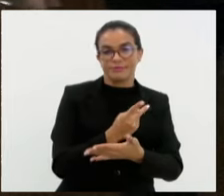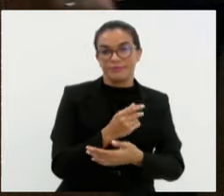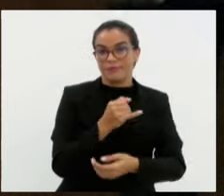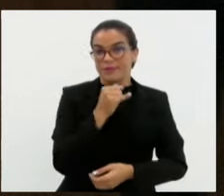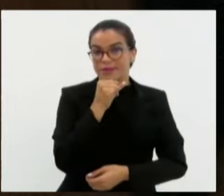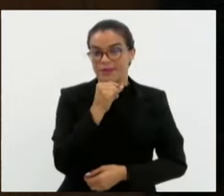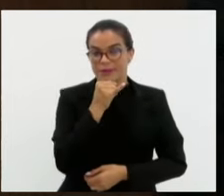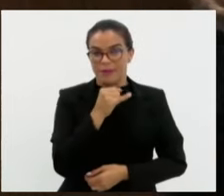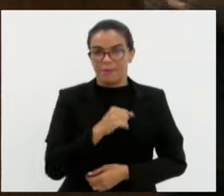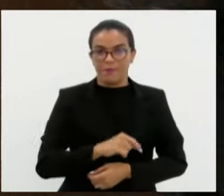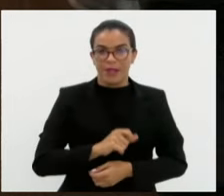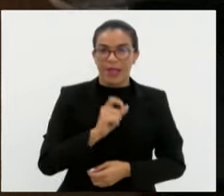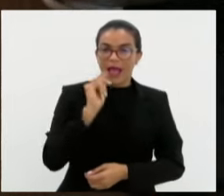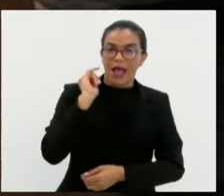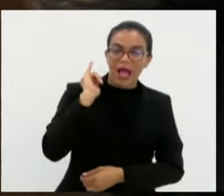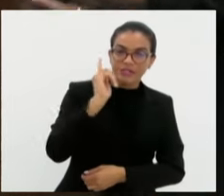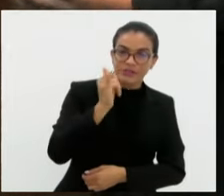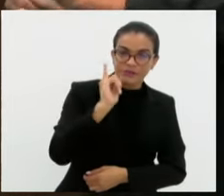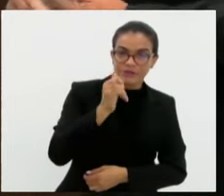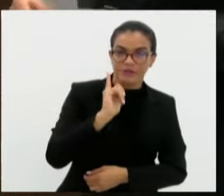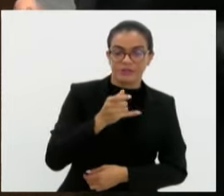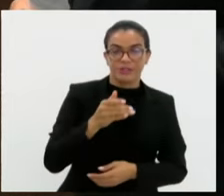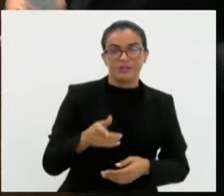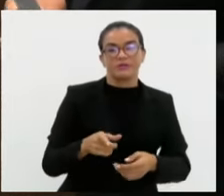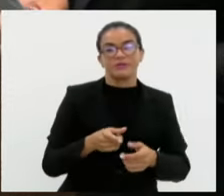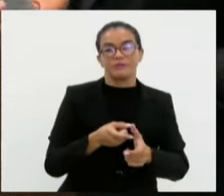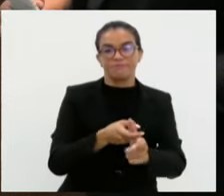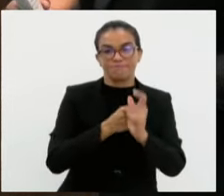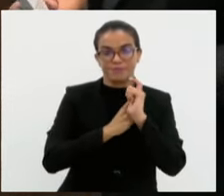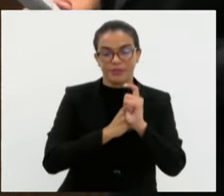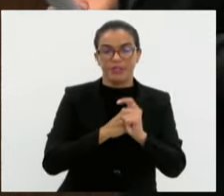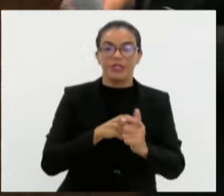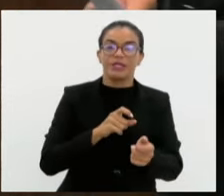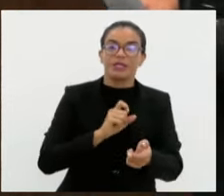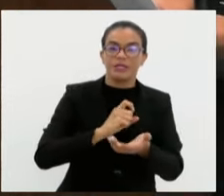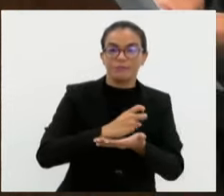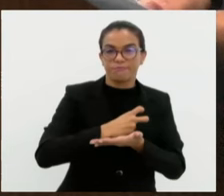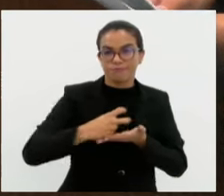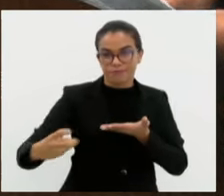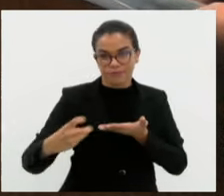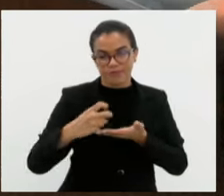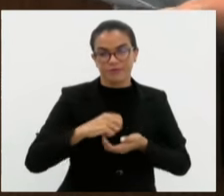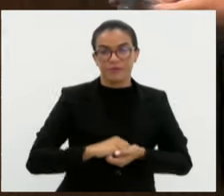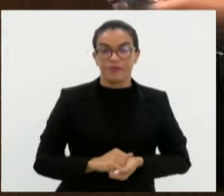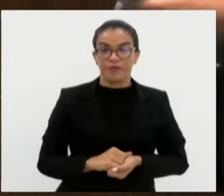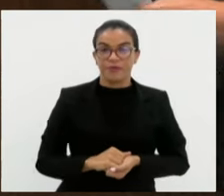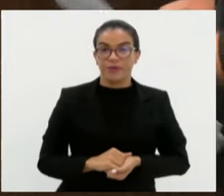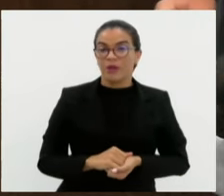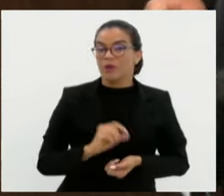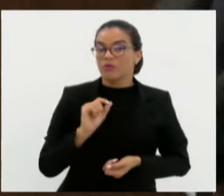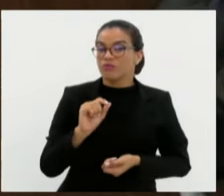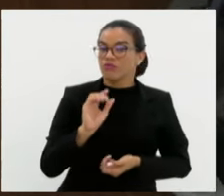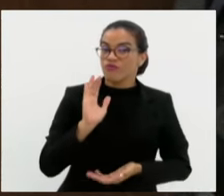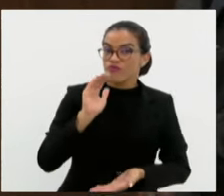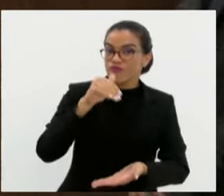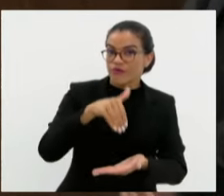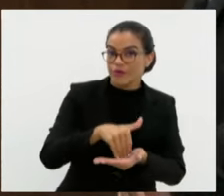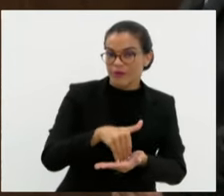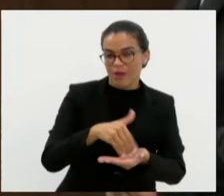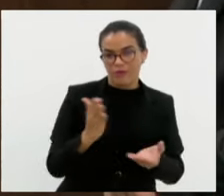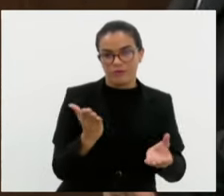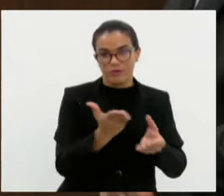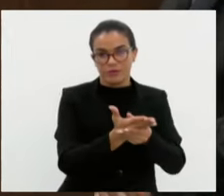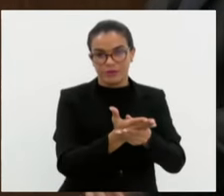eles: advertência, suspensão do mandato e cassação do mandato. Isso se dá ao final do